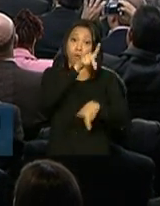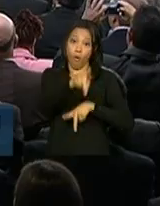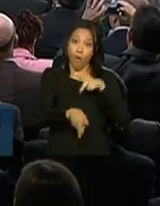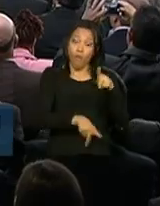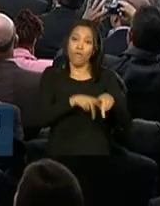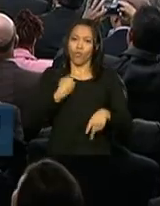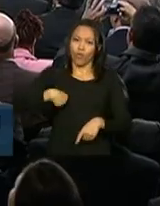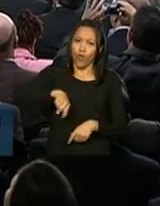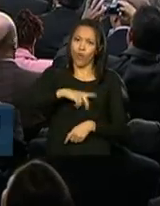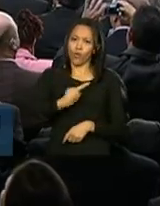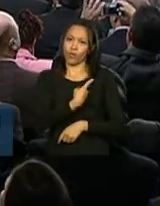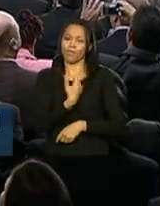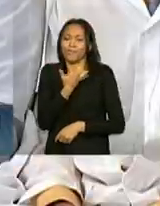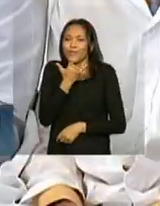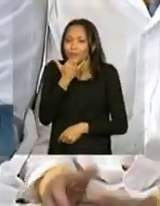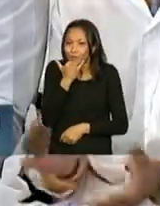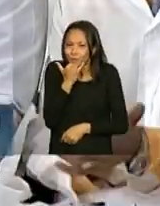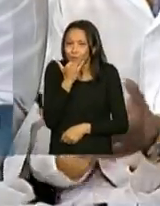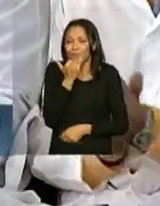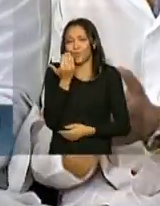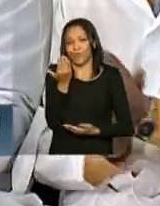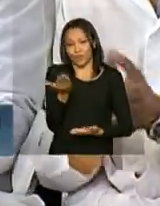peço nossas desculpas a ele.